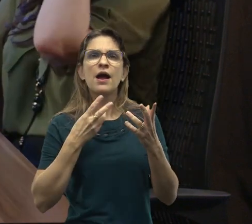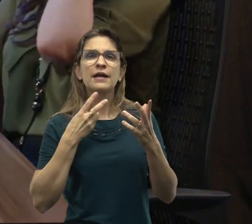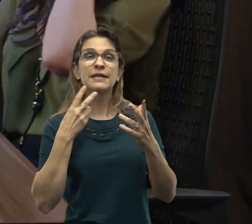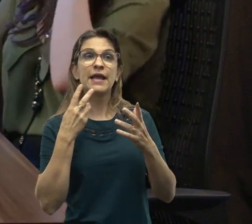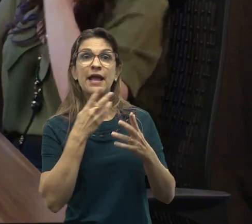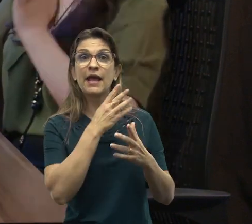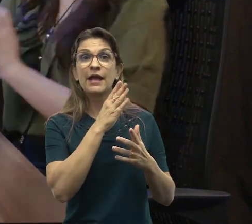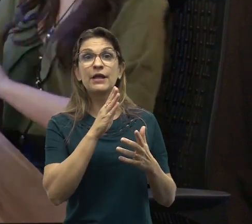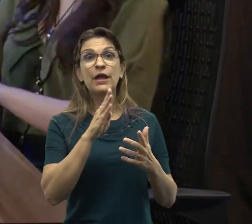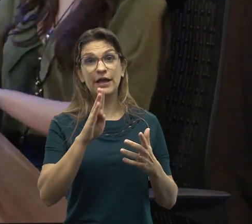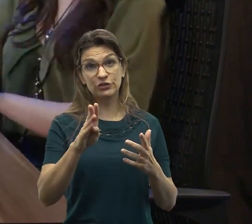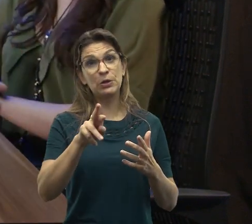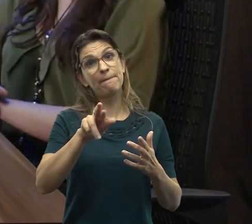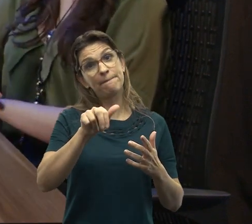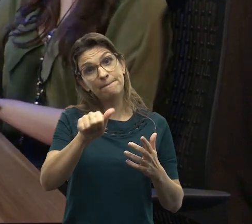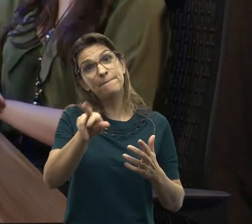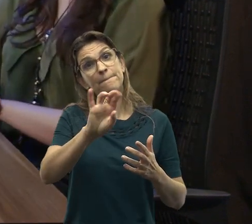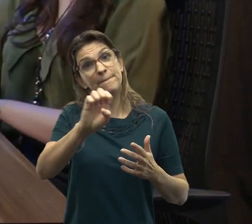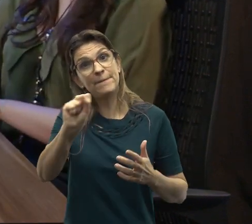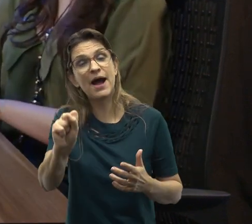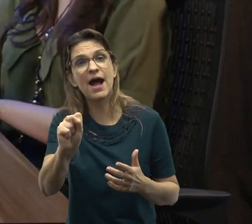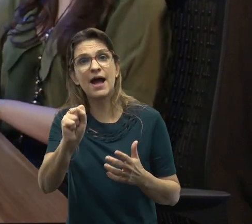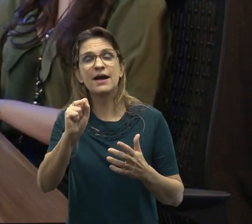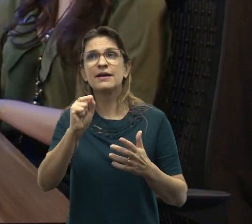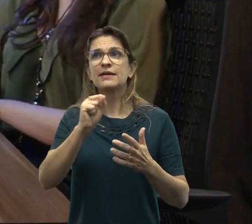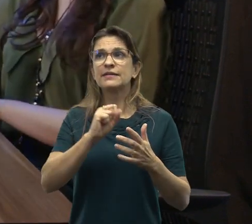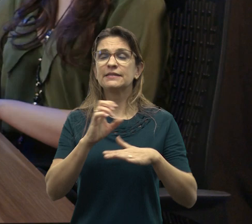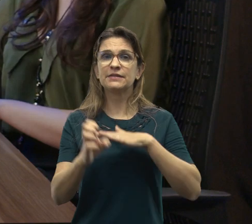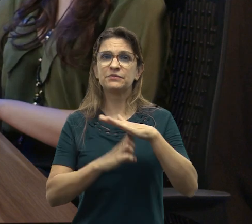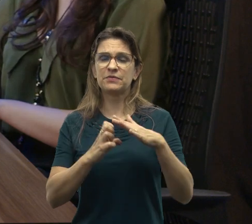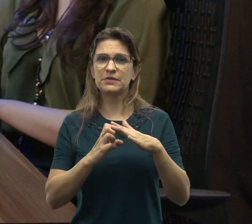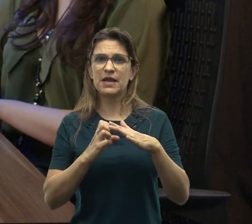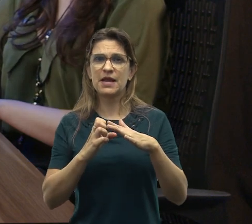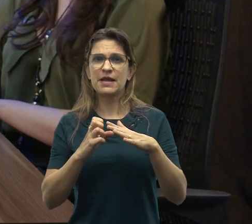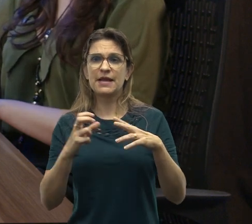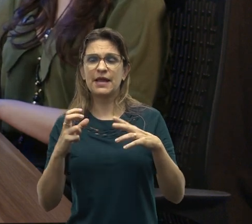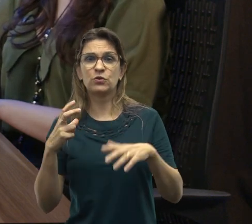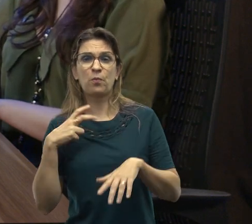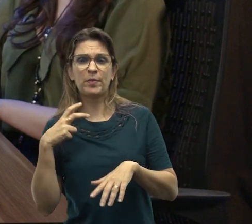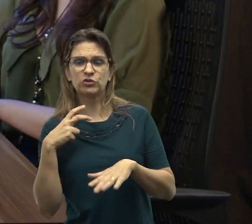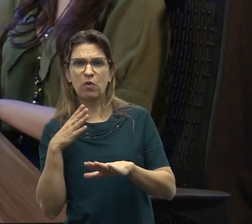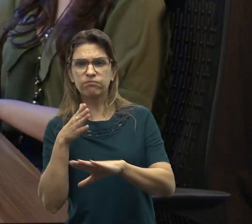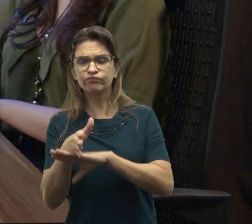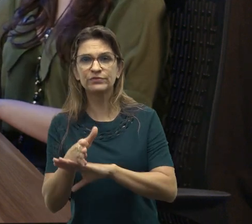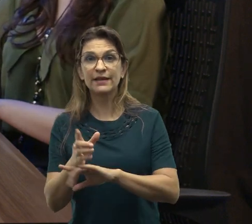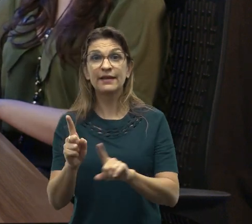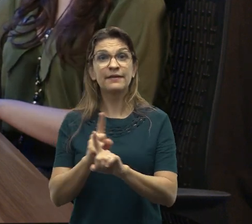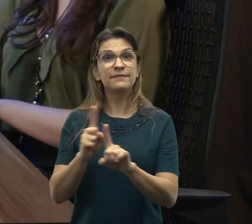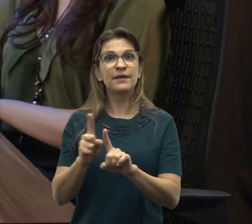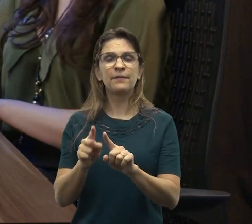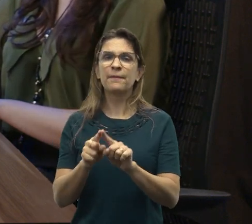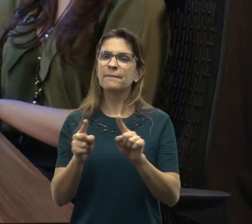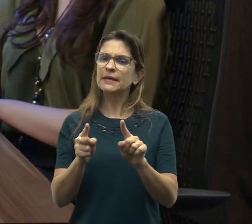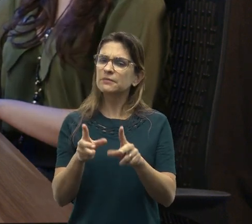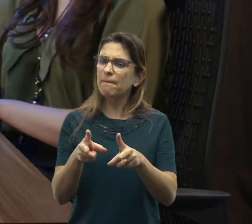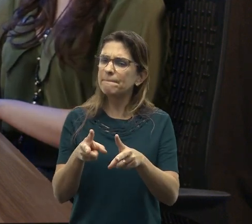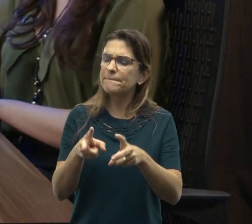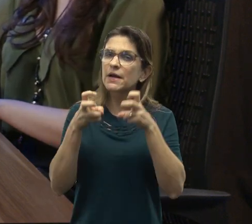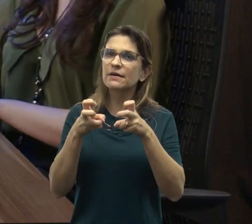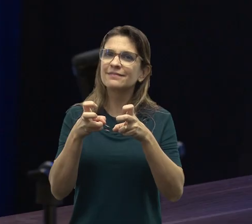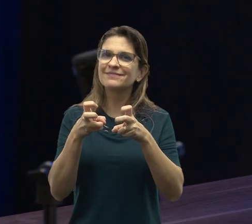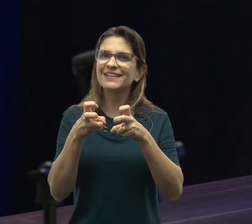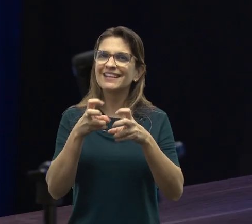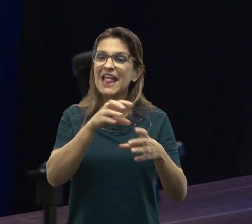quer atuar diretamente na iniciativa privada, não é esse o caso, mas é quando você identifica